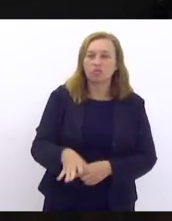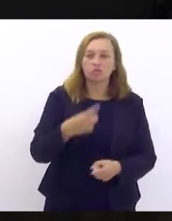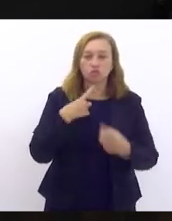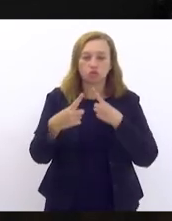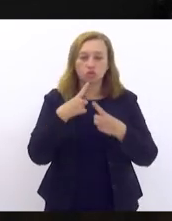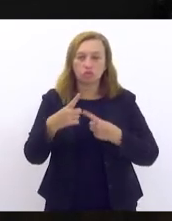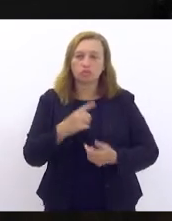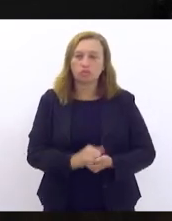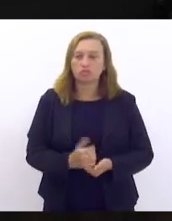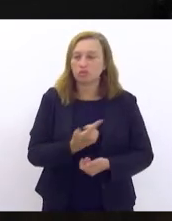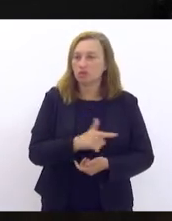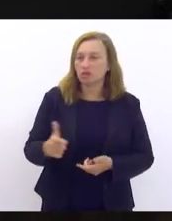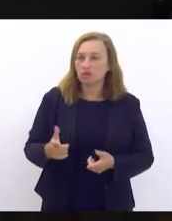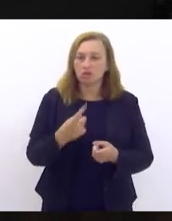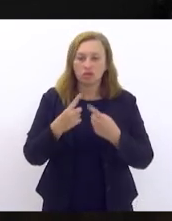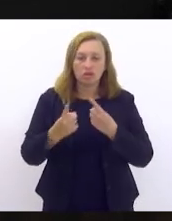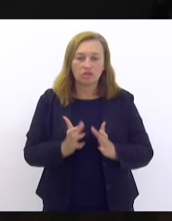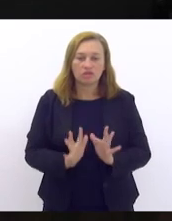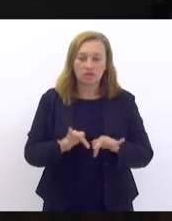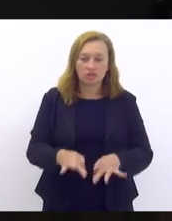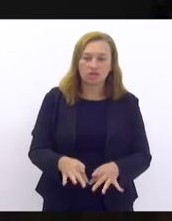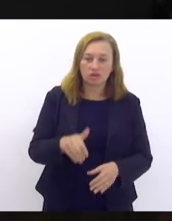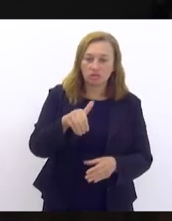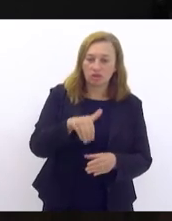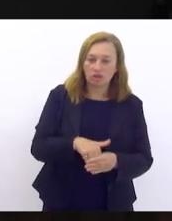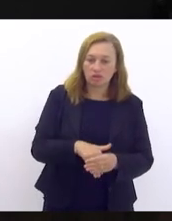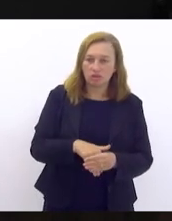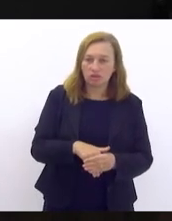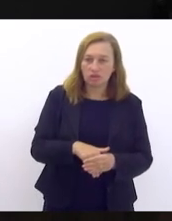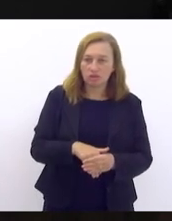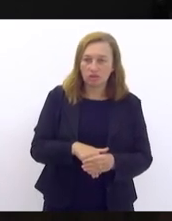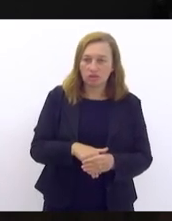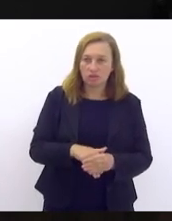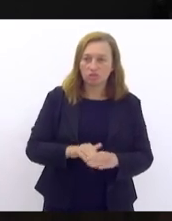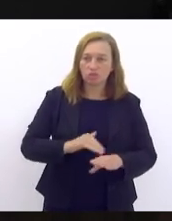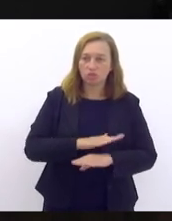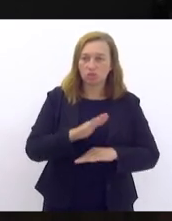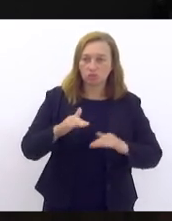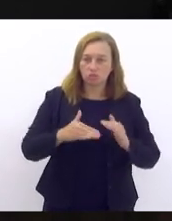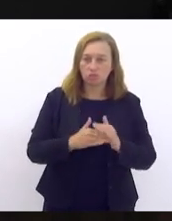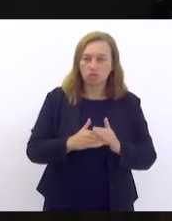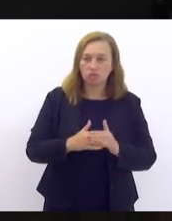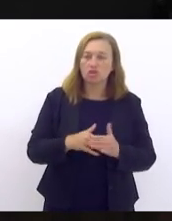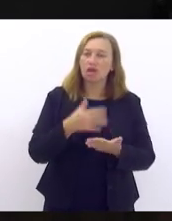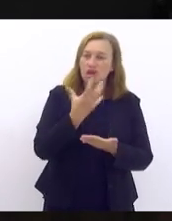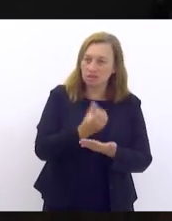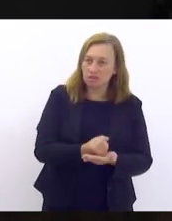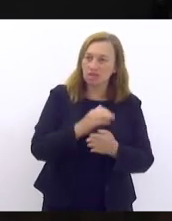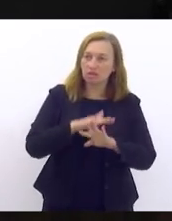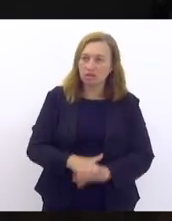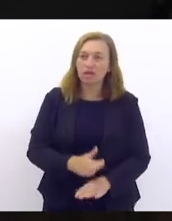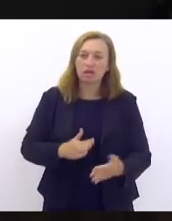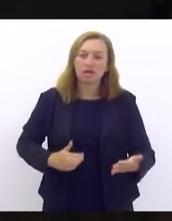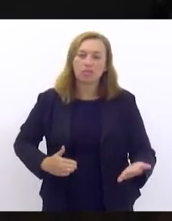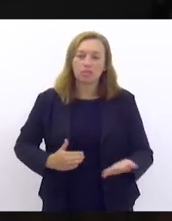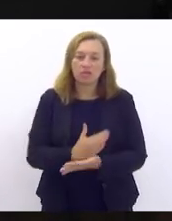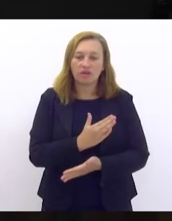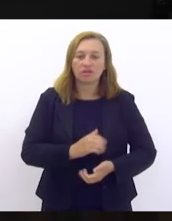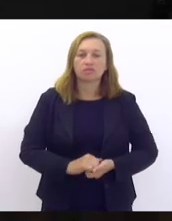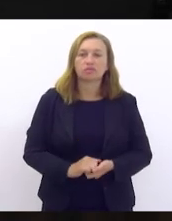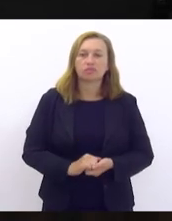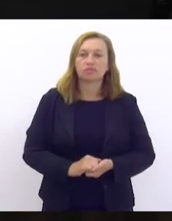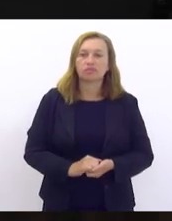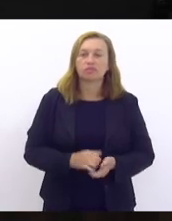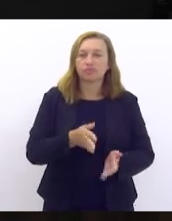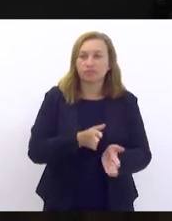discussão, não havendo quem queira discutir, encerrada a discussão. Em votação, os senhores que aprovam permaneçam como estão.